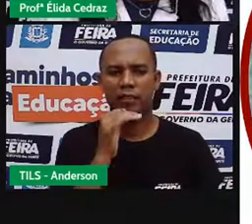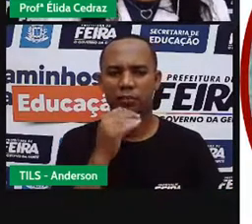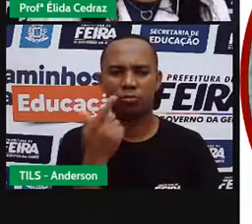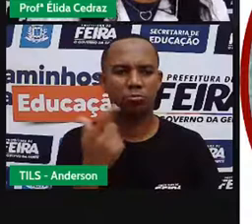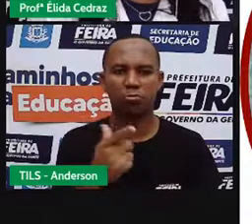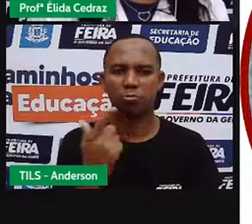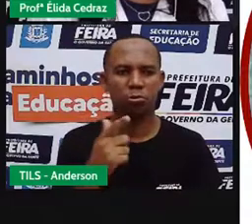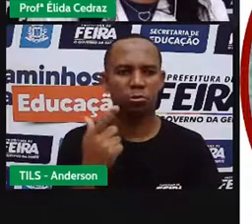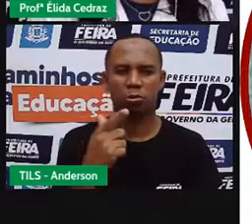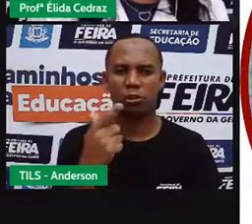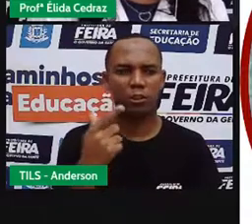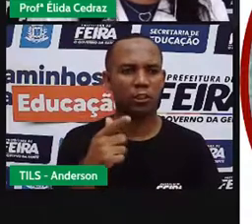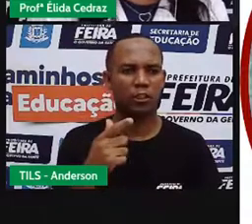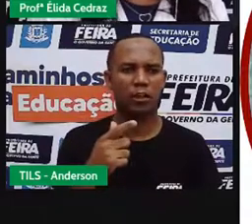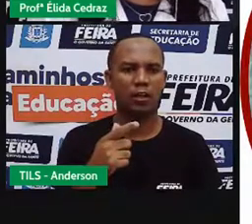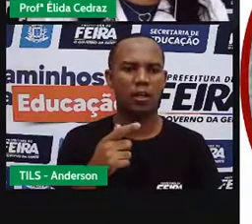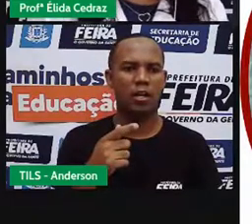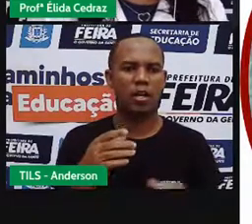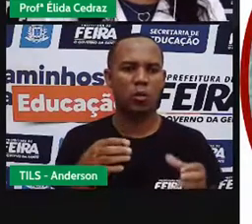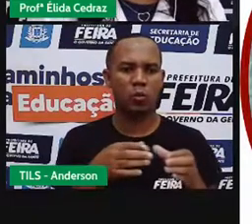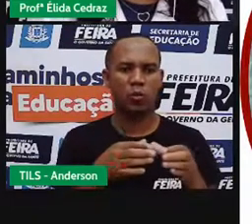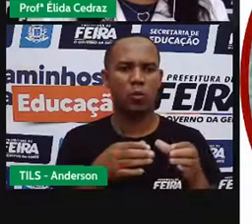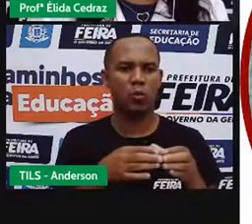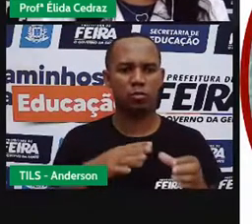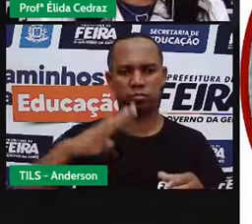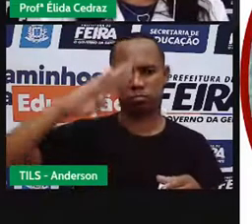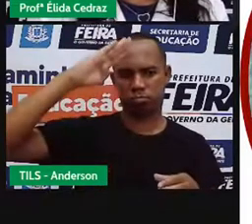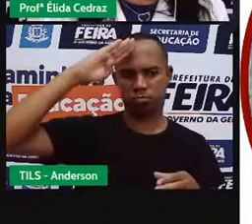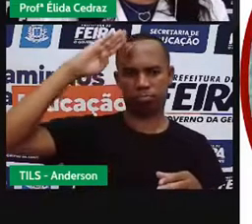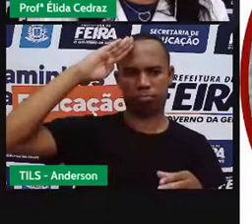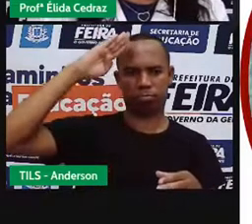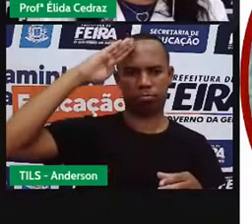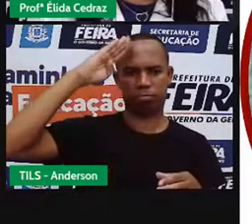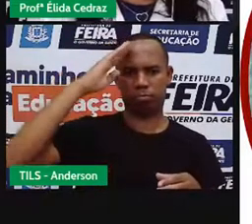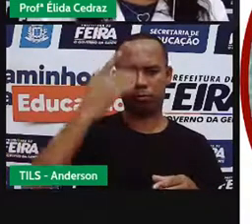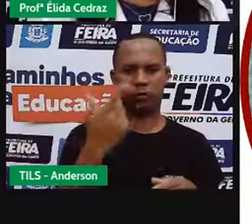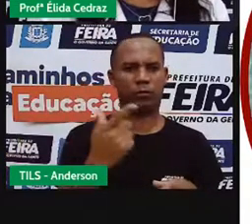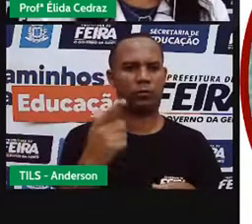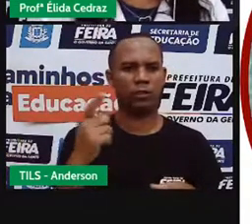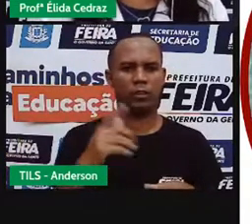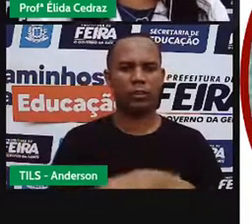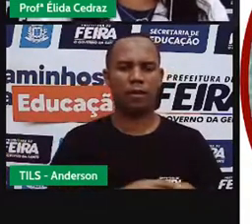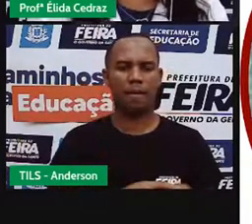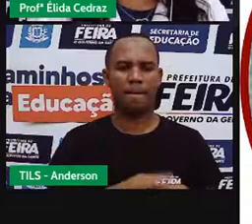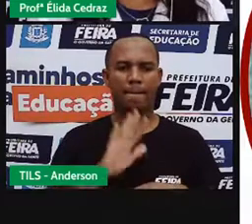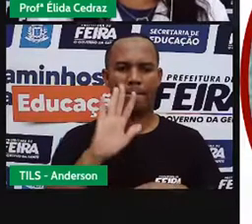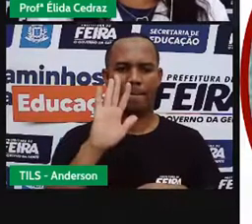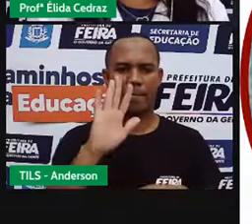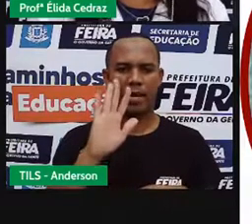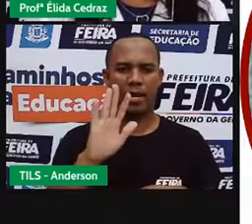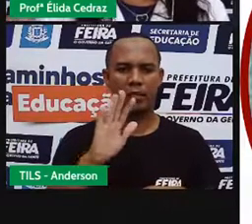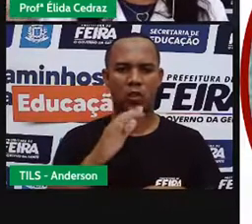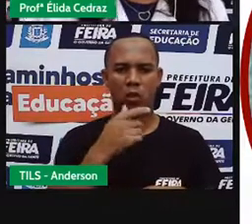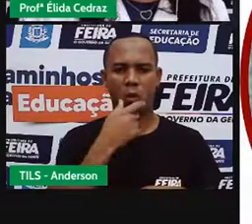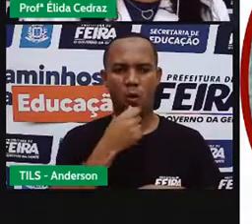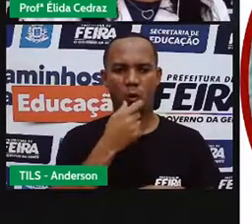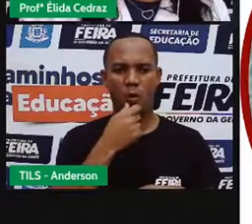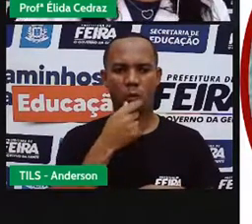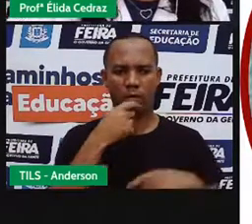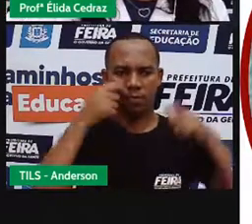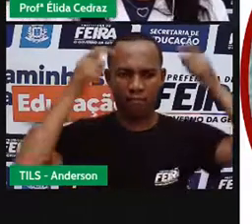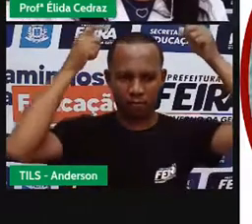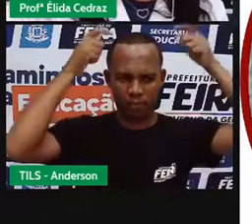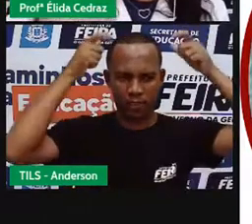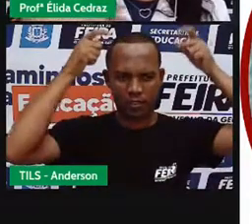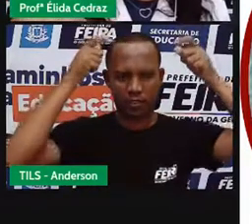você conhece o exército hoje. Não existia. Então, Dom Pedro, ele contratava